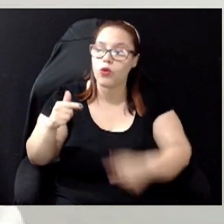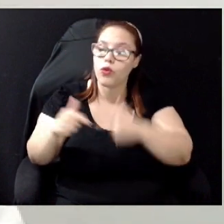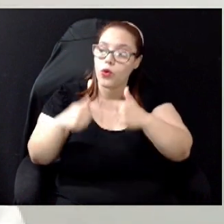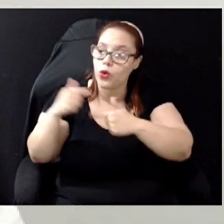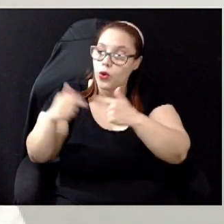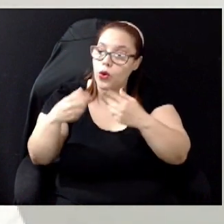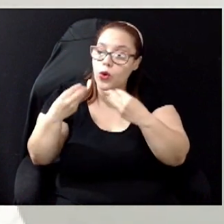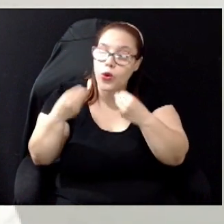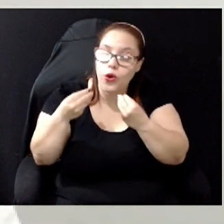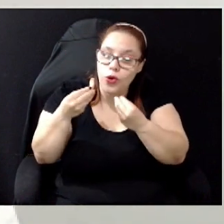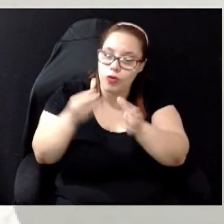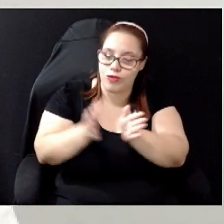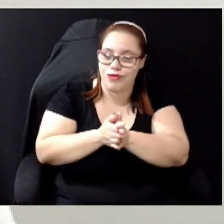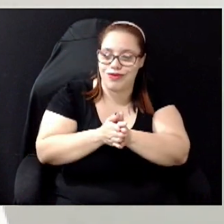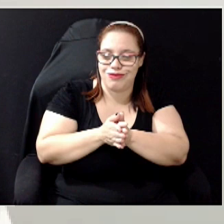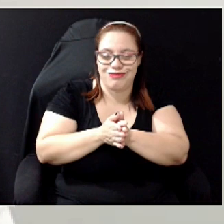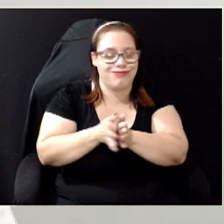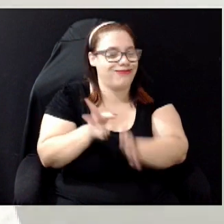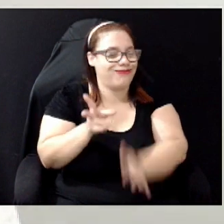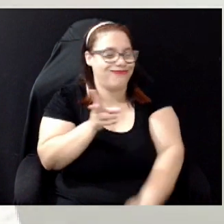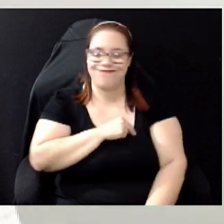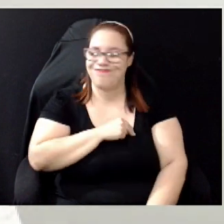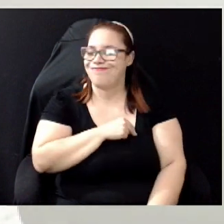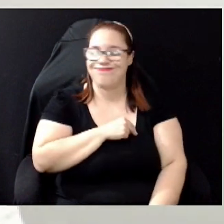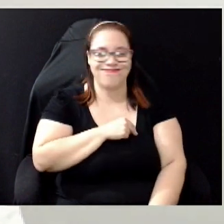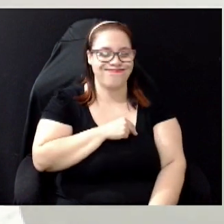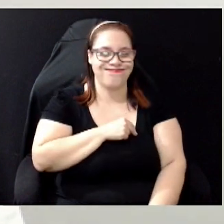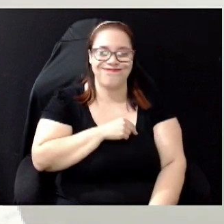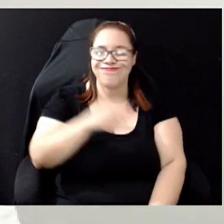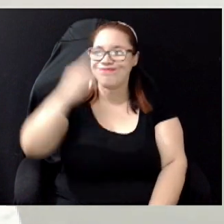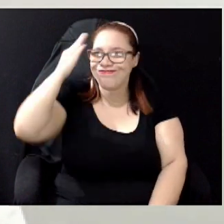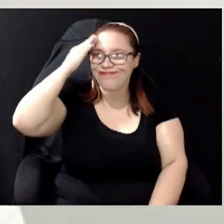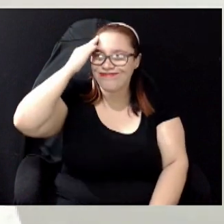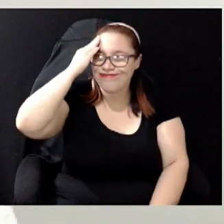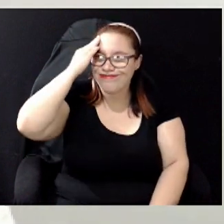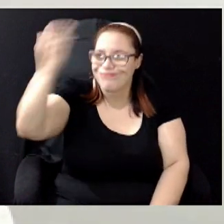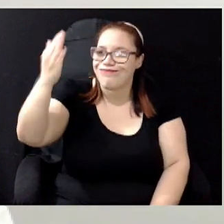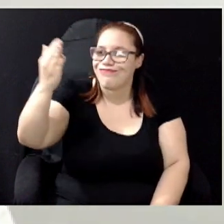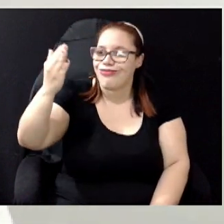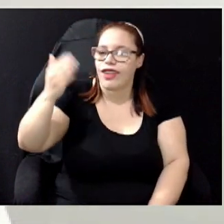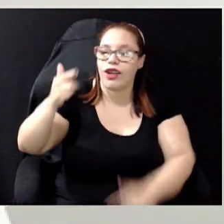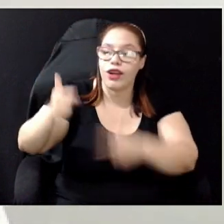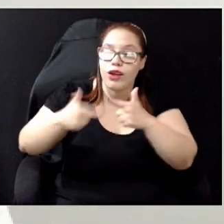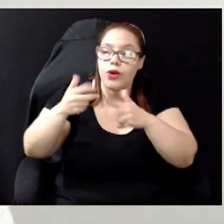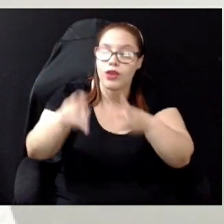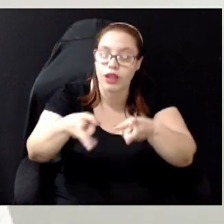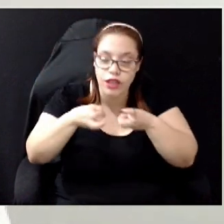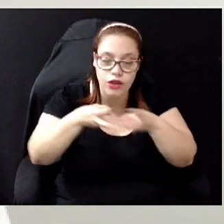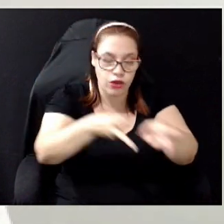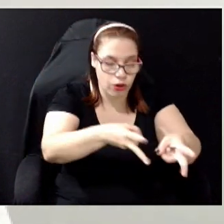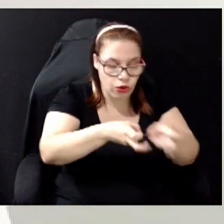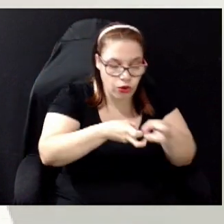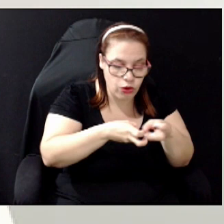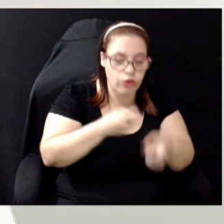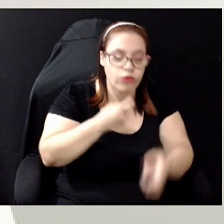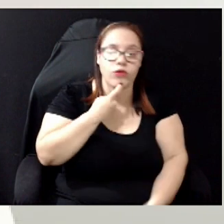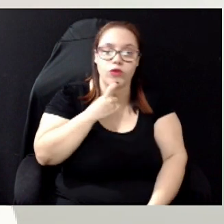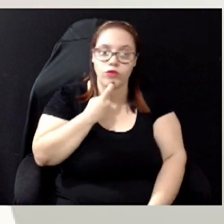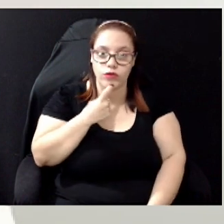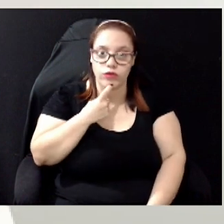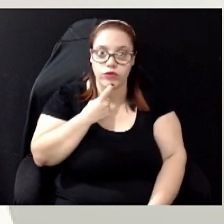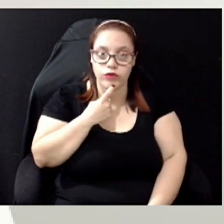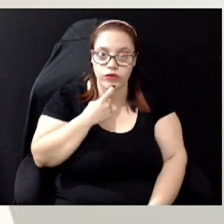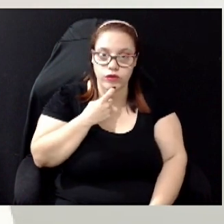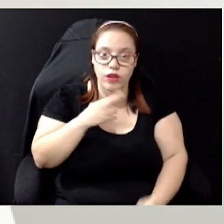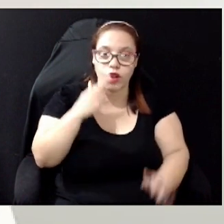que nós trabalhamos. E isso é sensacional. A gente fica muito grato de nosso trabalho estar sendo reconhecido e